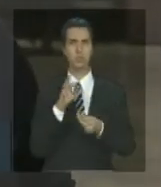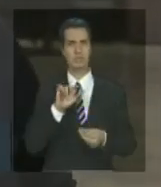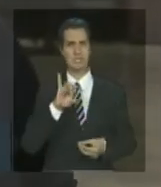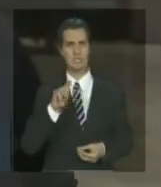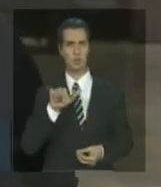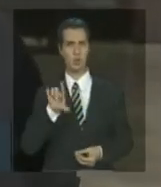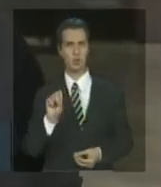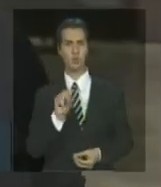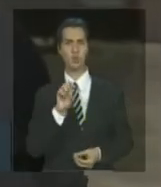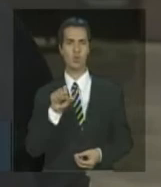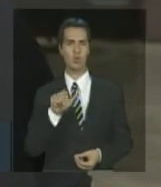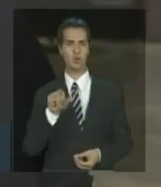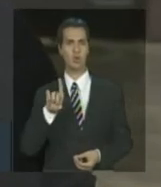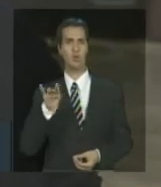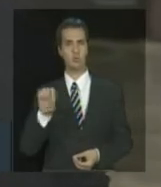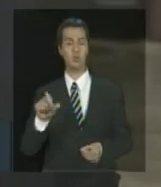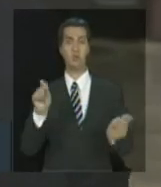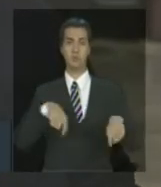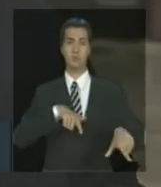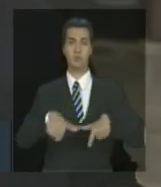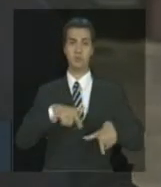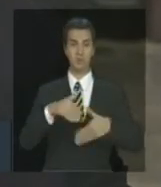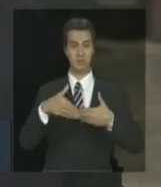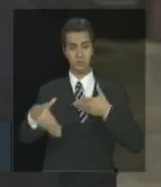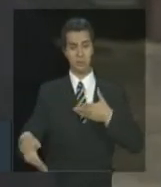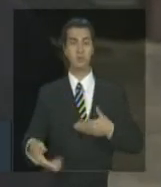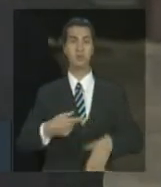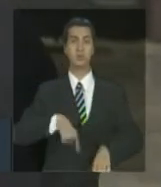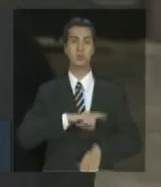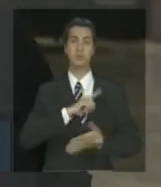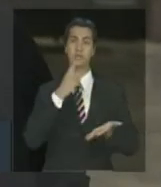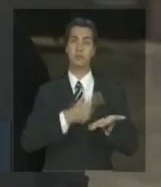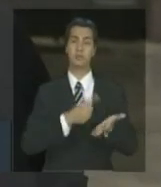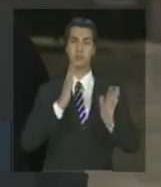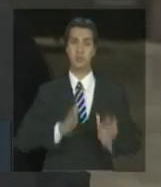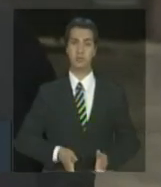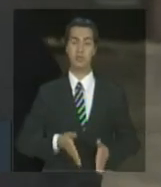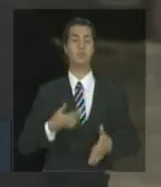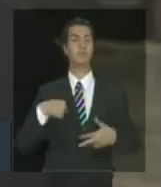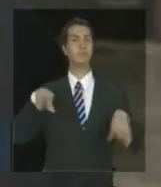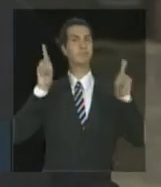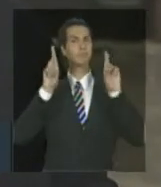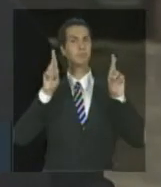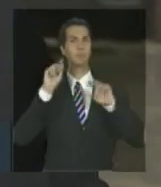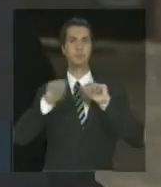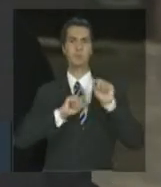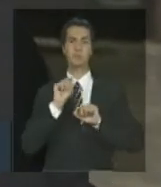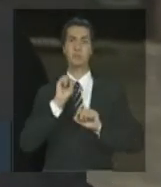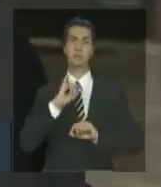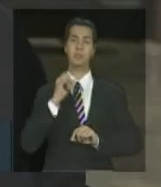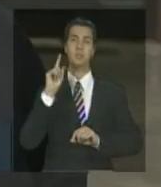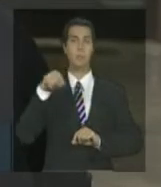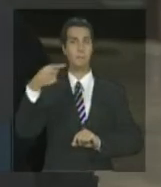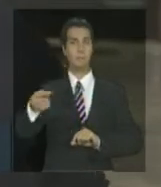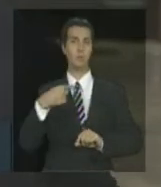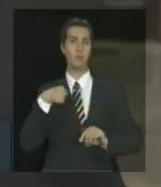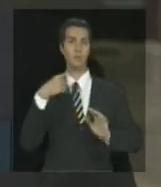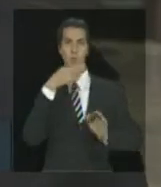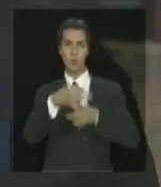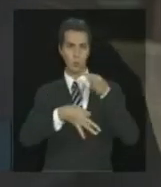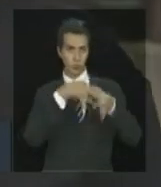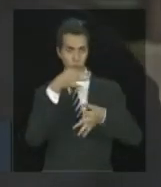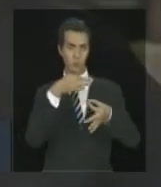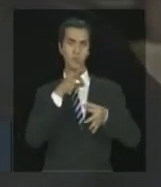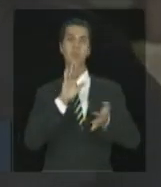estarão em curso esse ano. Então, acertamos um calendário de trabalho. A expectativa é que após as consultas, que devem se encerrar em